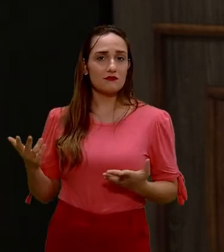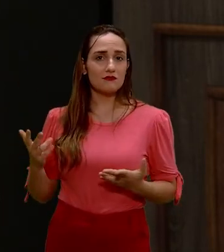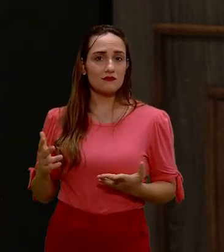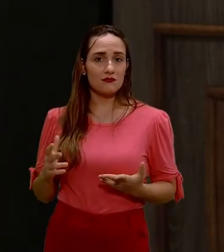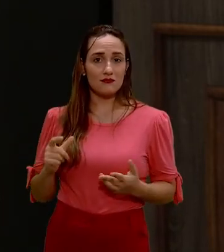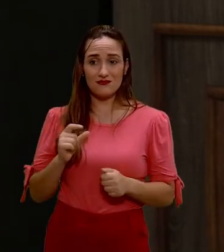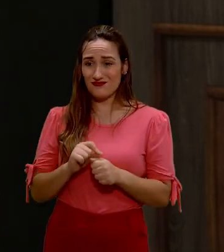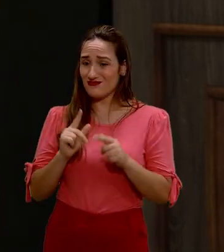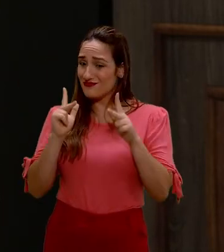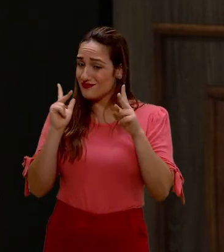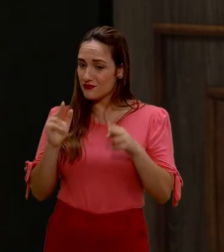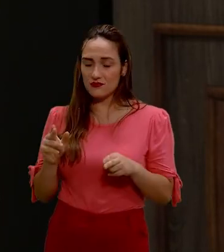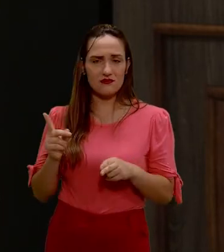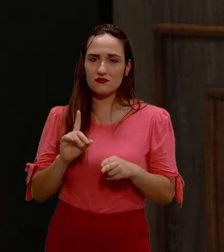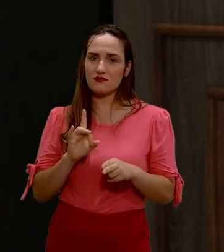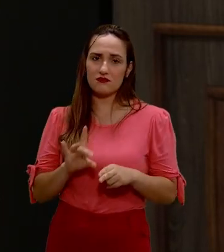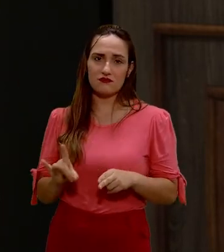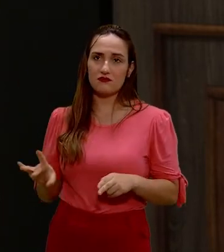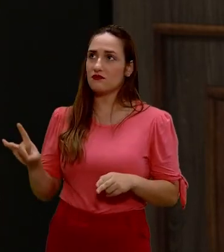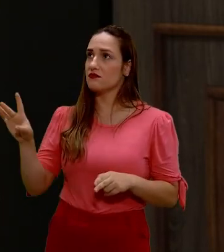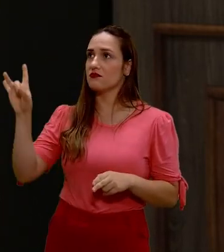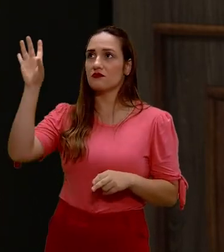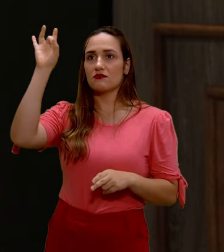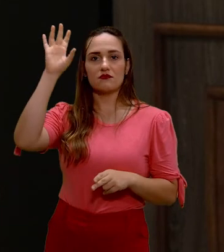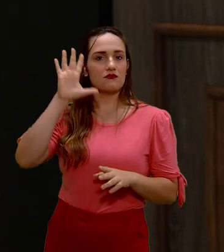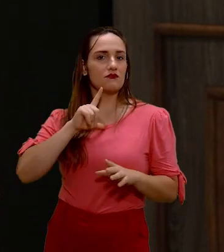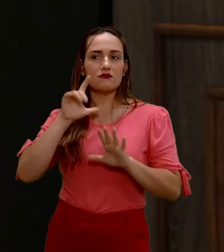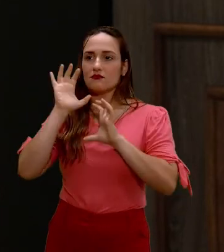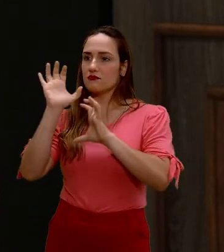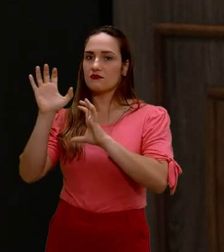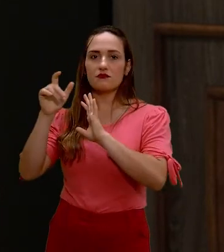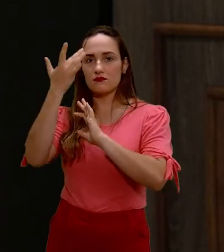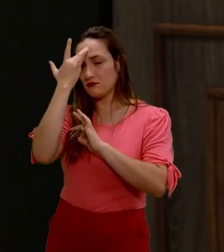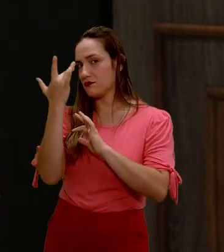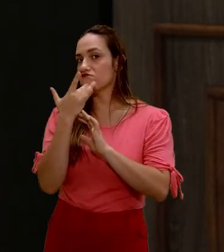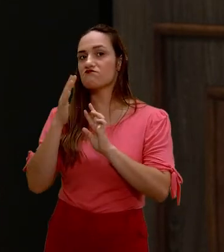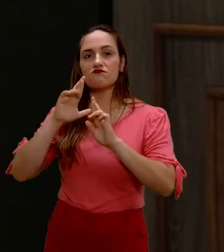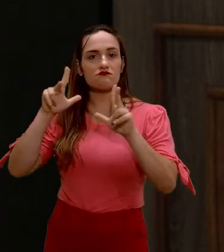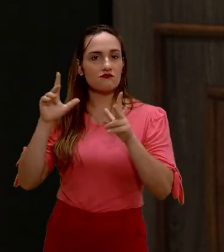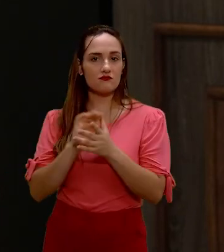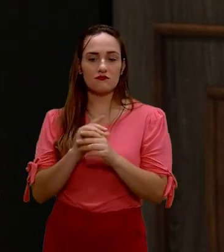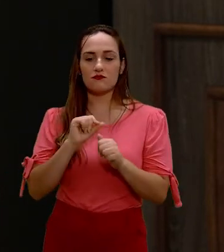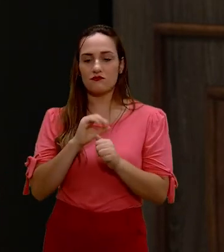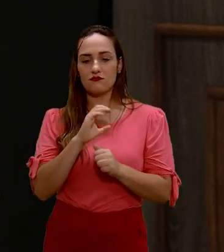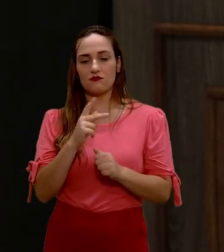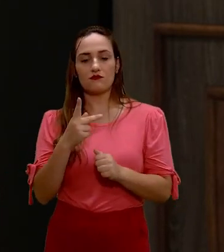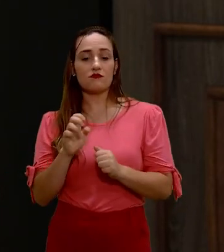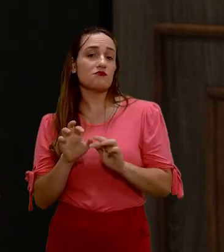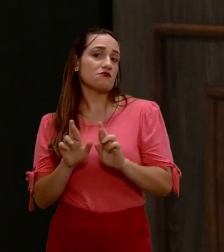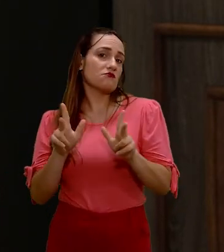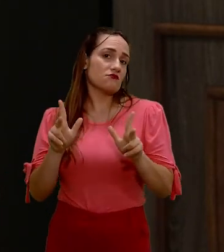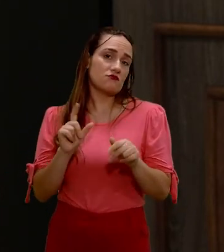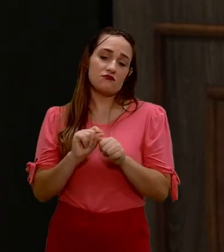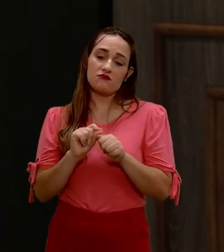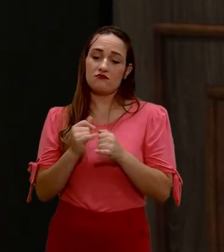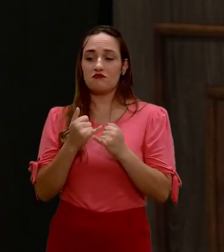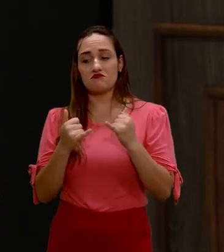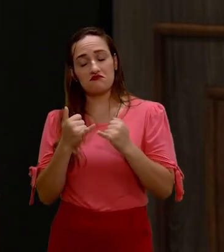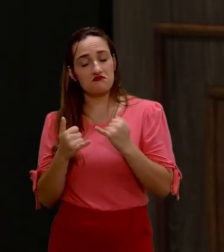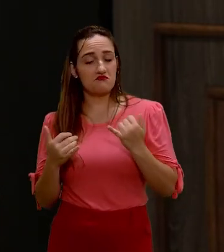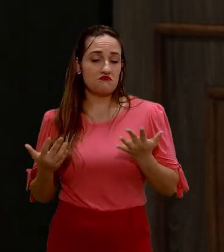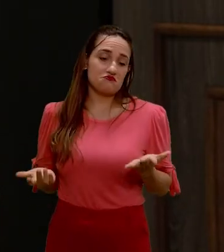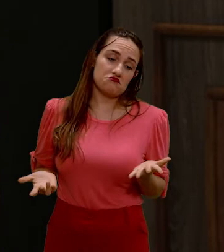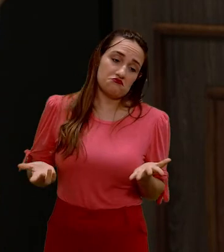mas isso é natural. Cada tribunal tem sua peculiaridade, às vezes faz uma CPE, mas de maneira diferente,